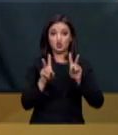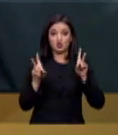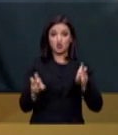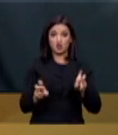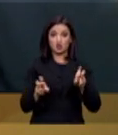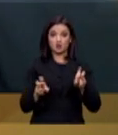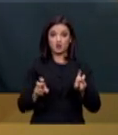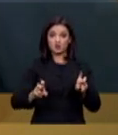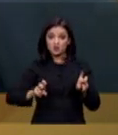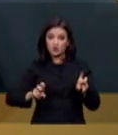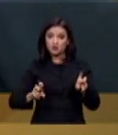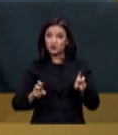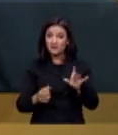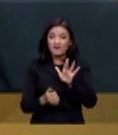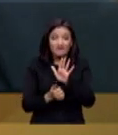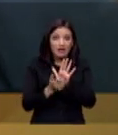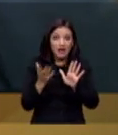com